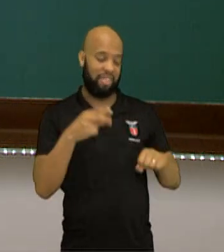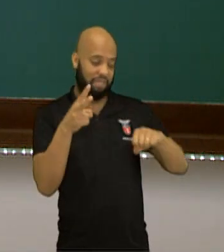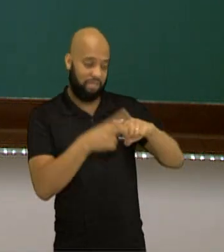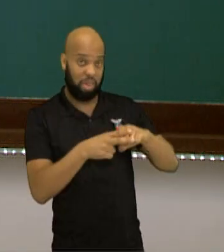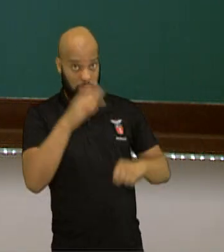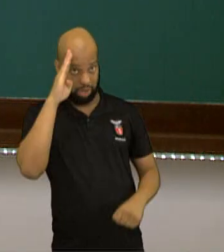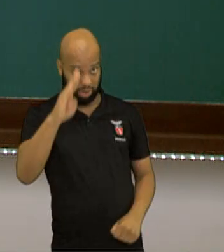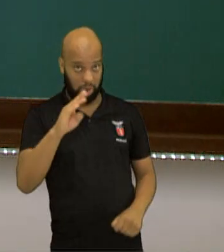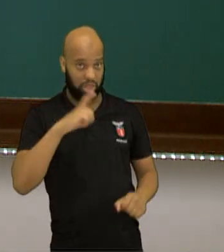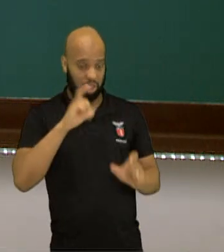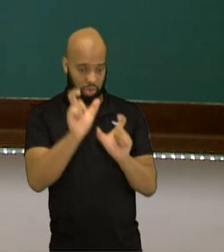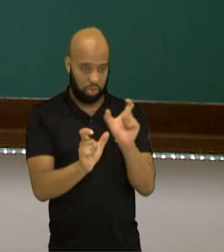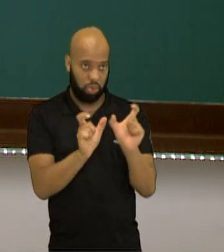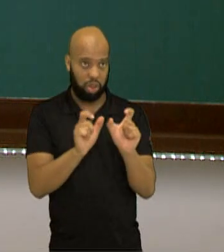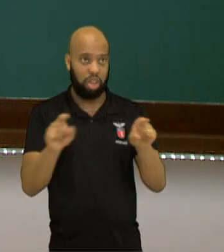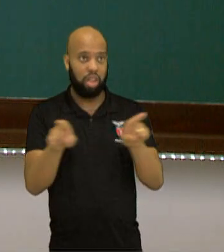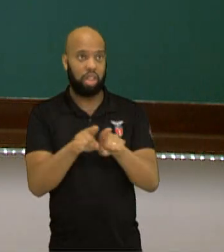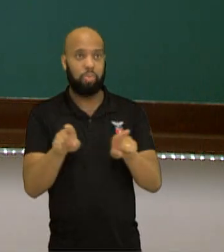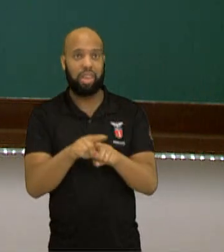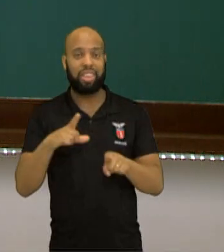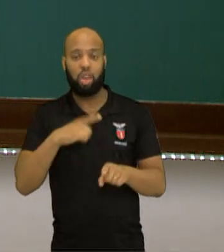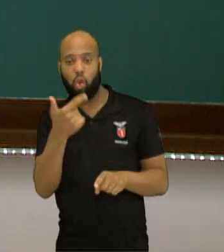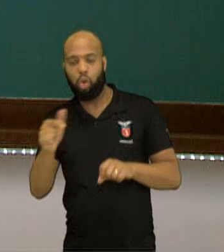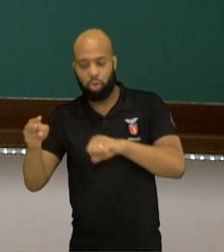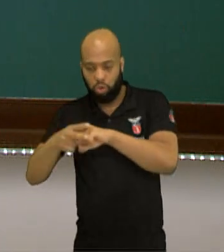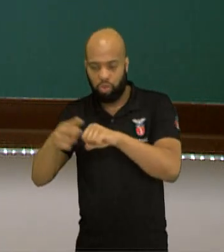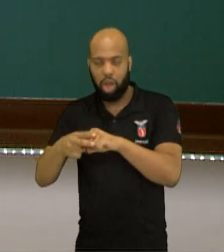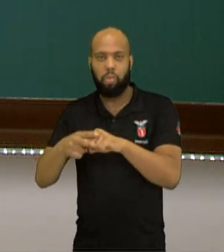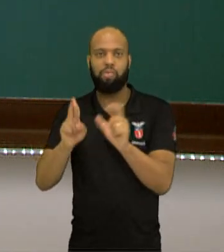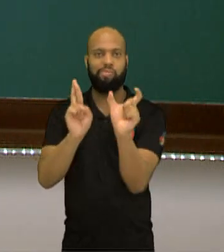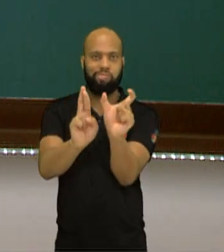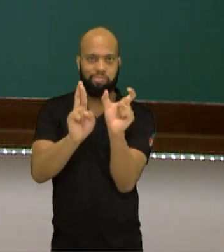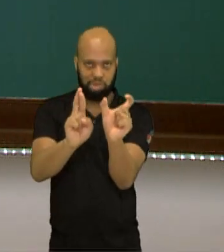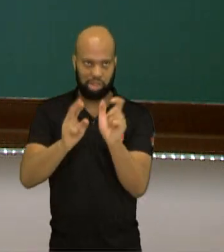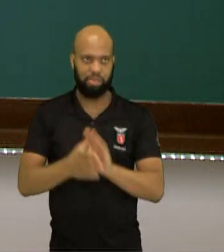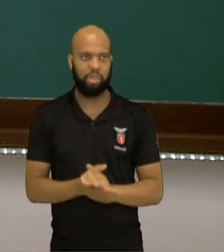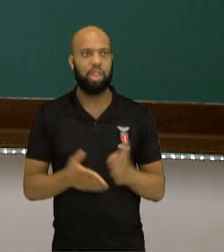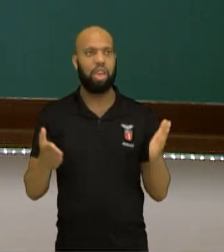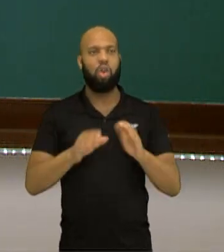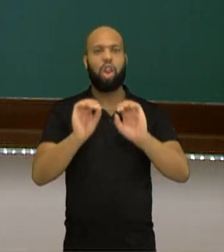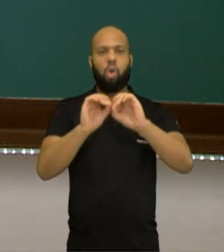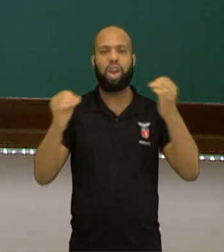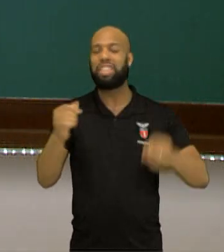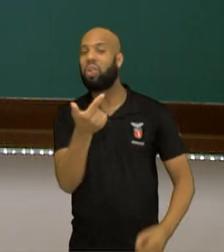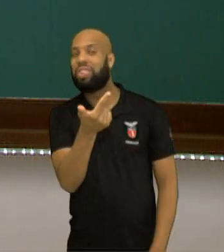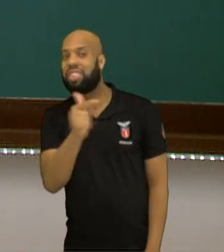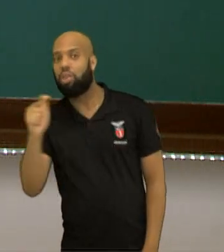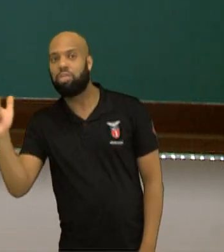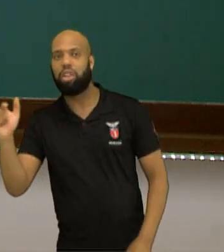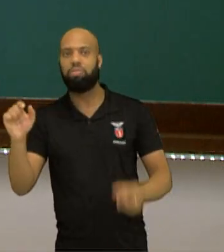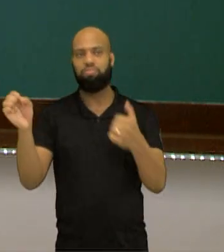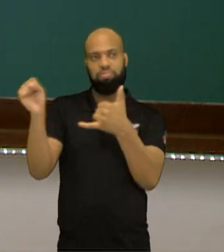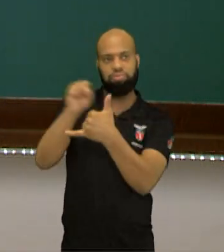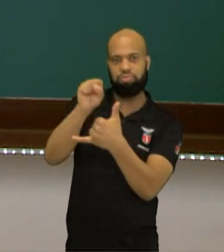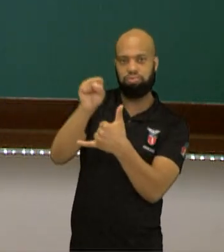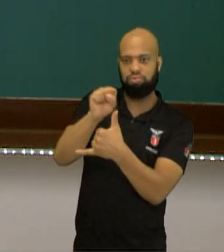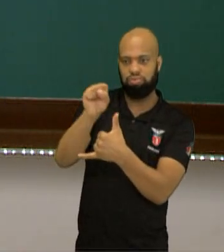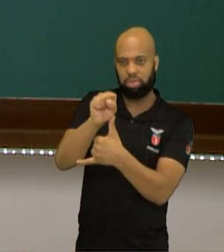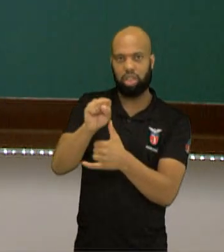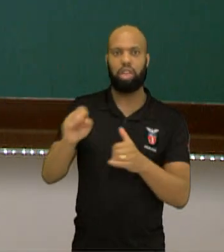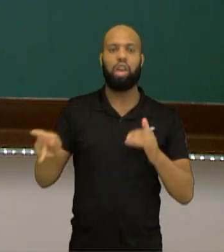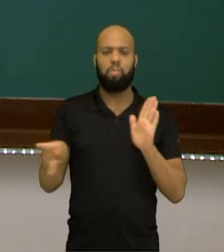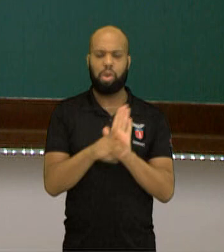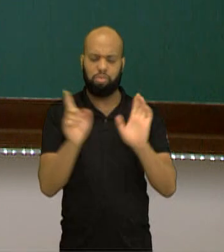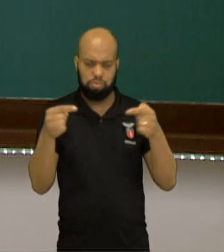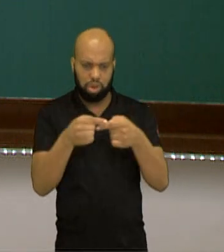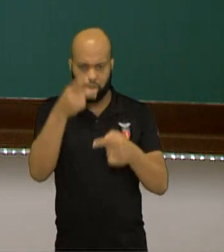e o cortar no infinitivo, que é a forma original, tá? Oração sem sujeito são verbos impessoais. O que são verbos